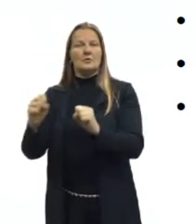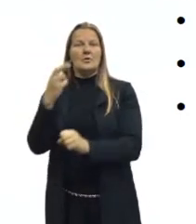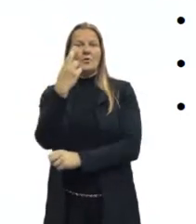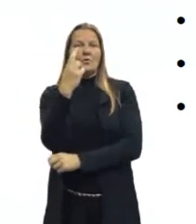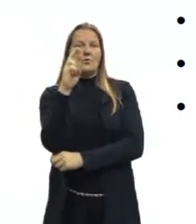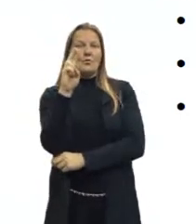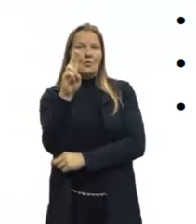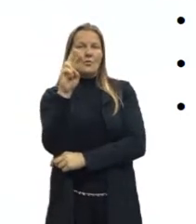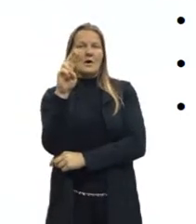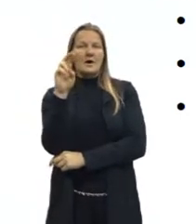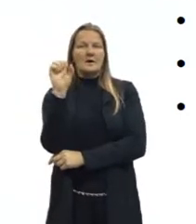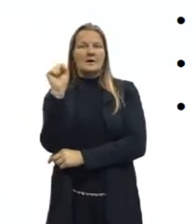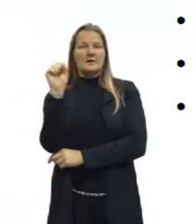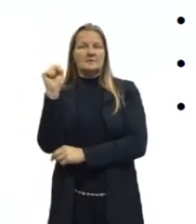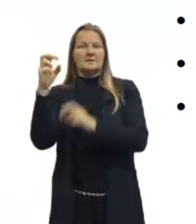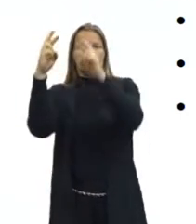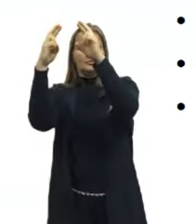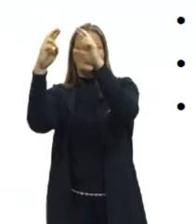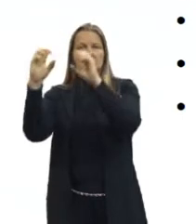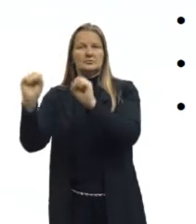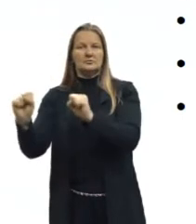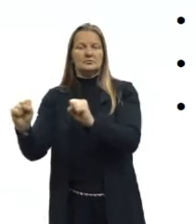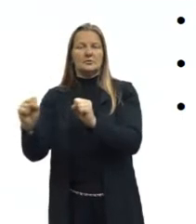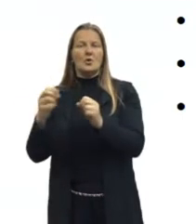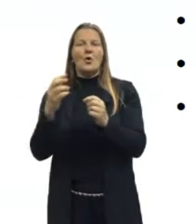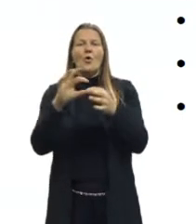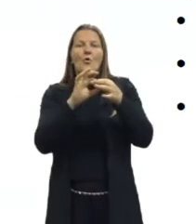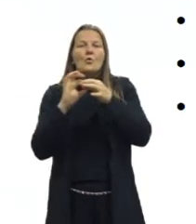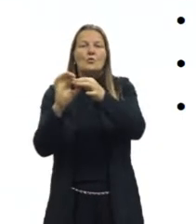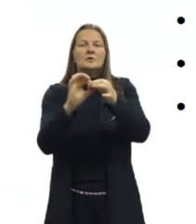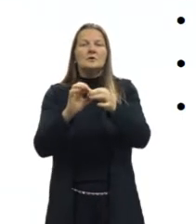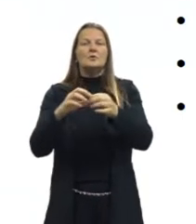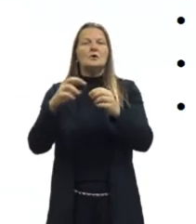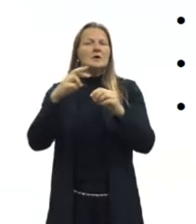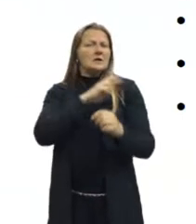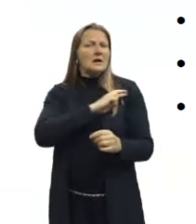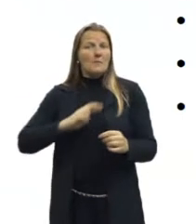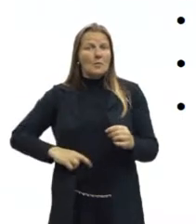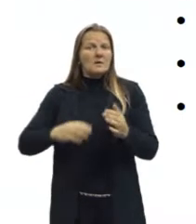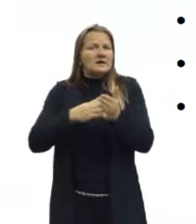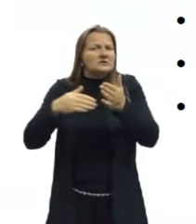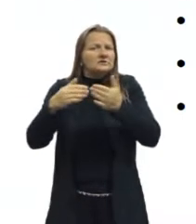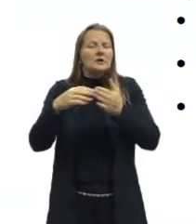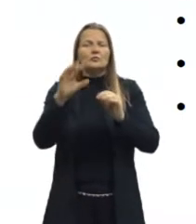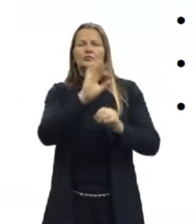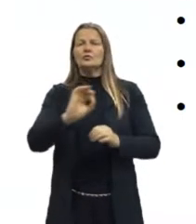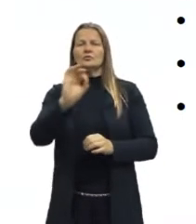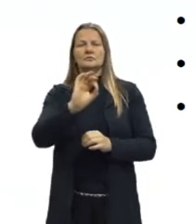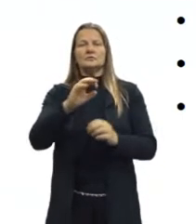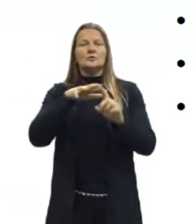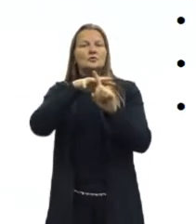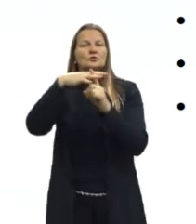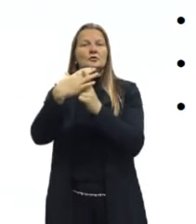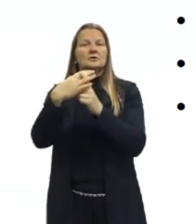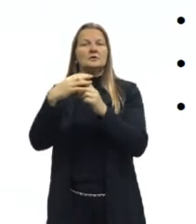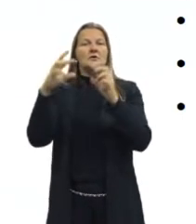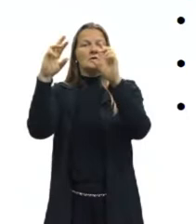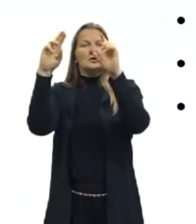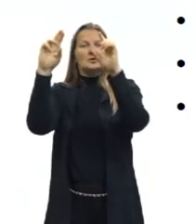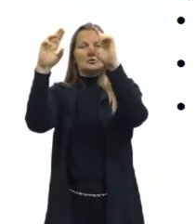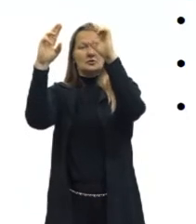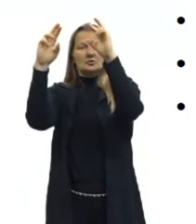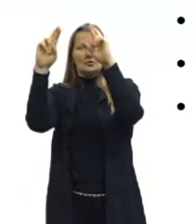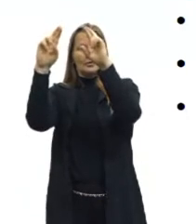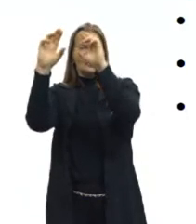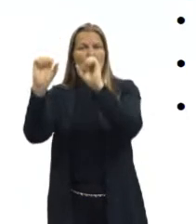rss a união das repúblicas socialistas soviéticas e o mundo inteiro Então